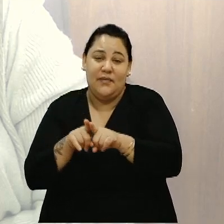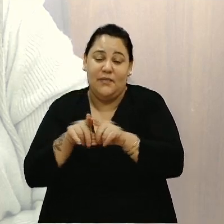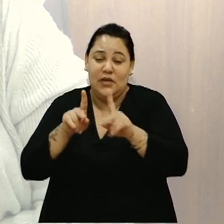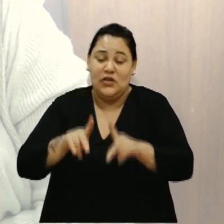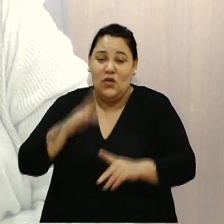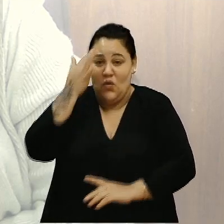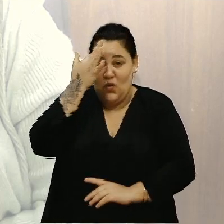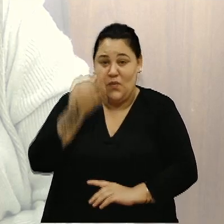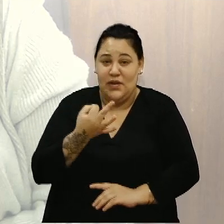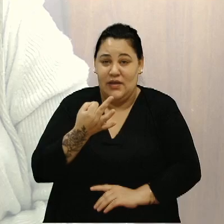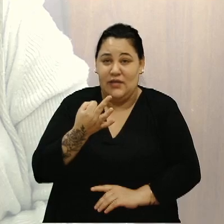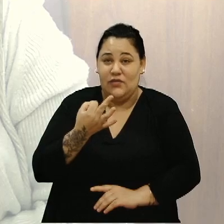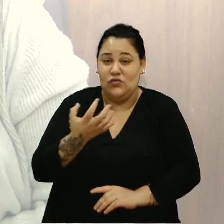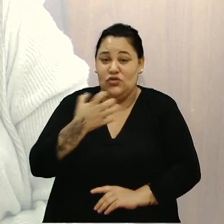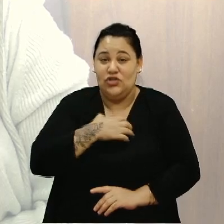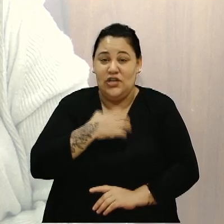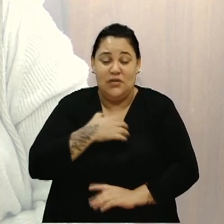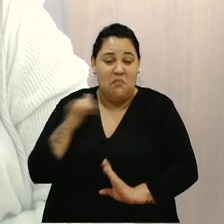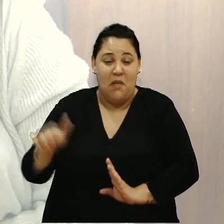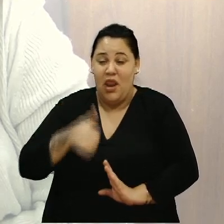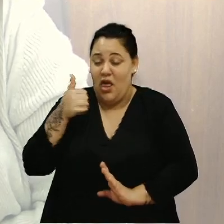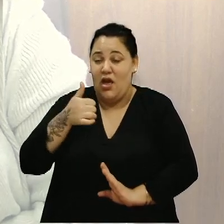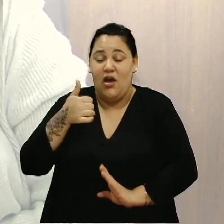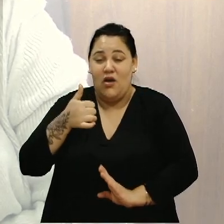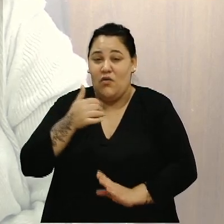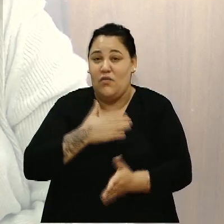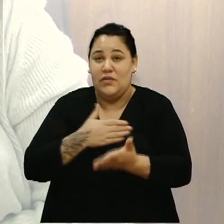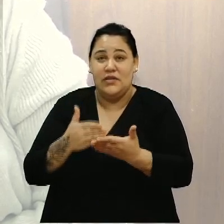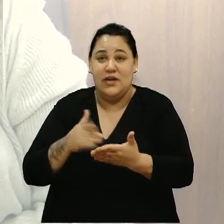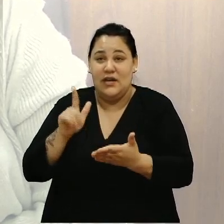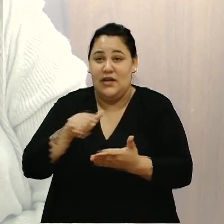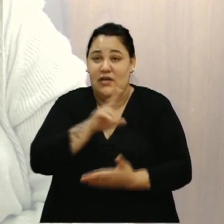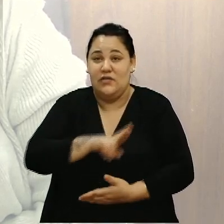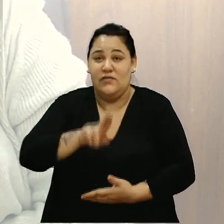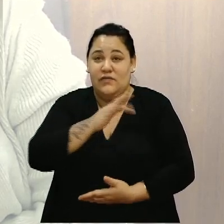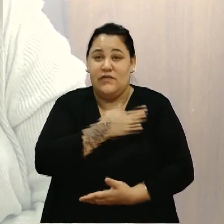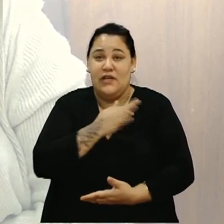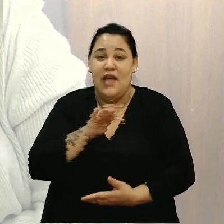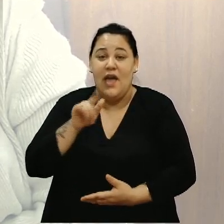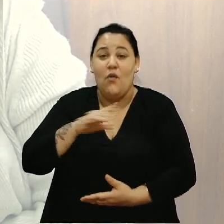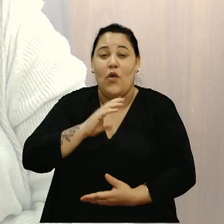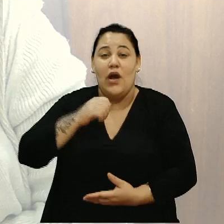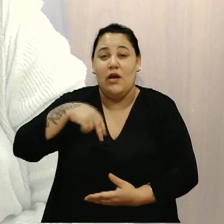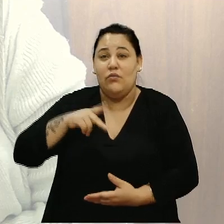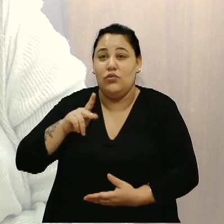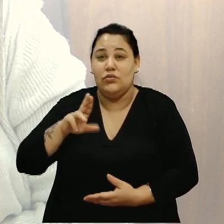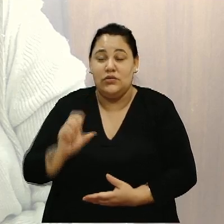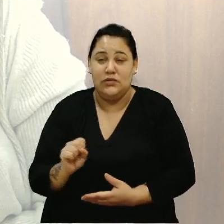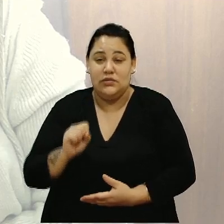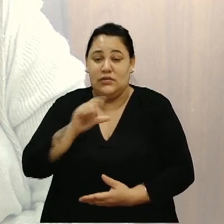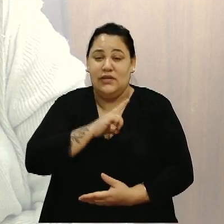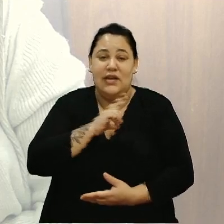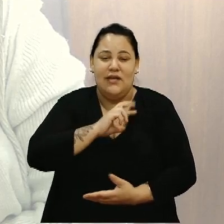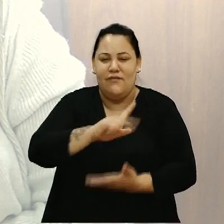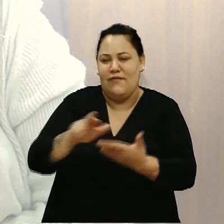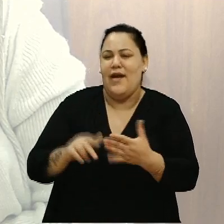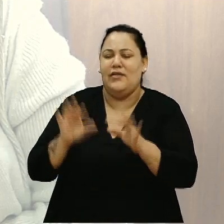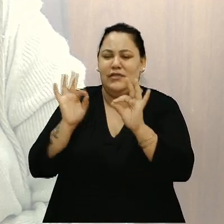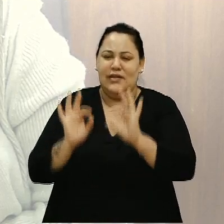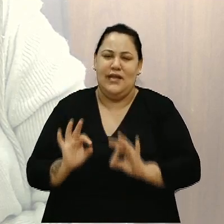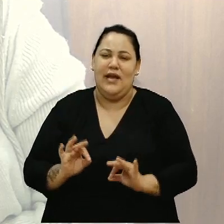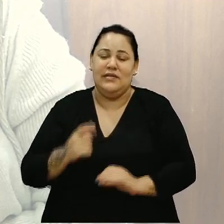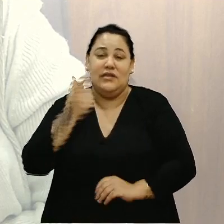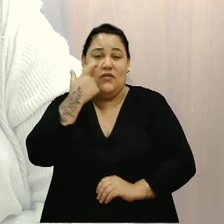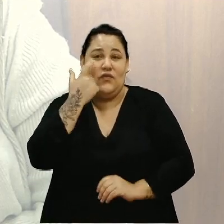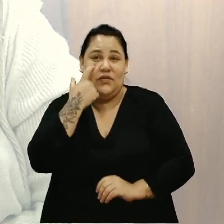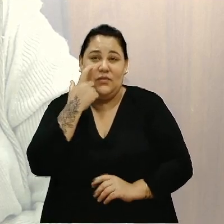mais célere de nós termos a Universidade Federal é um campus. Temos vários detalhes. Eu vi uma